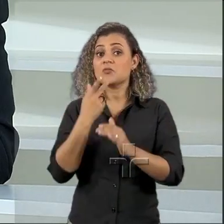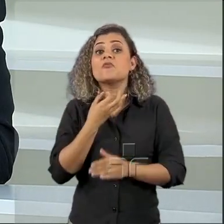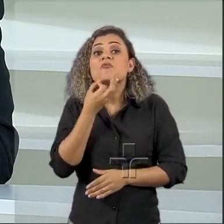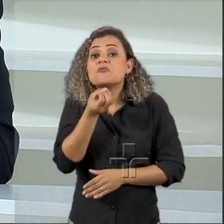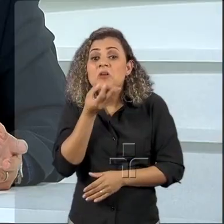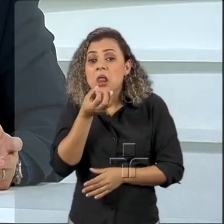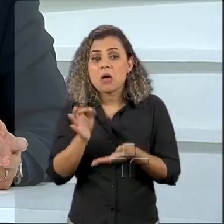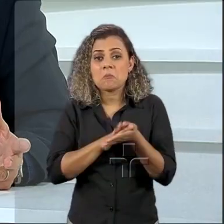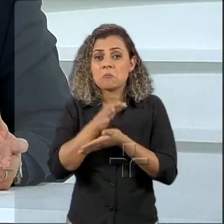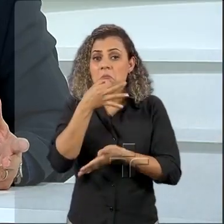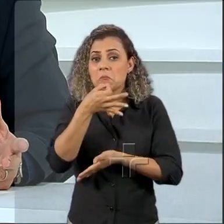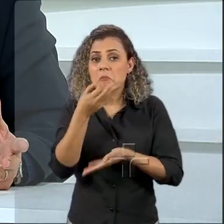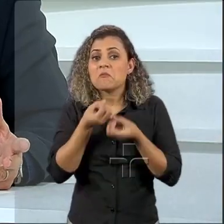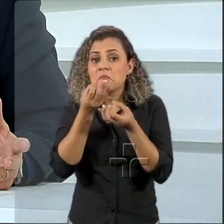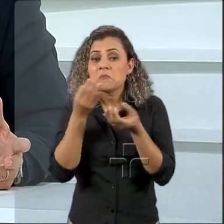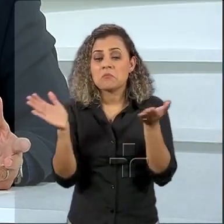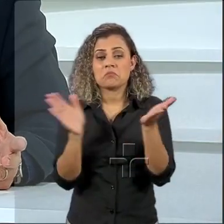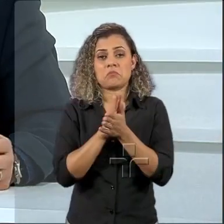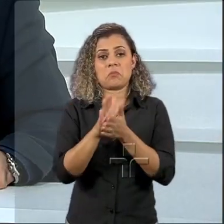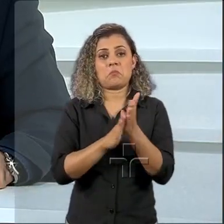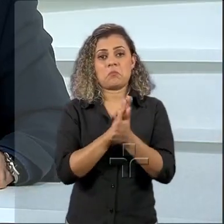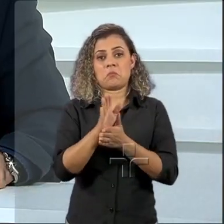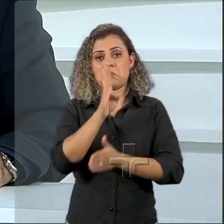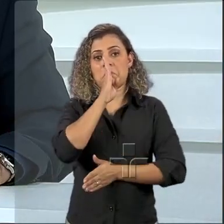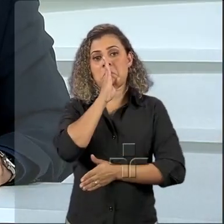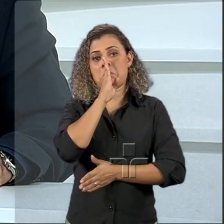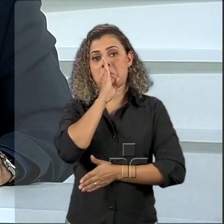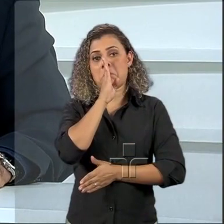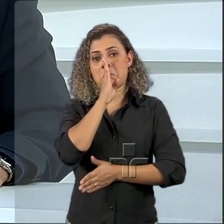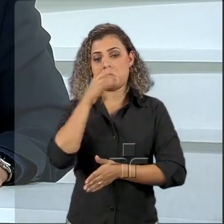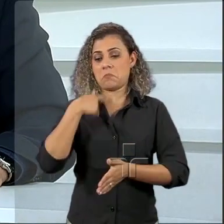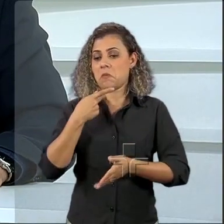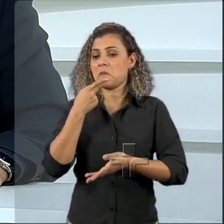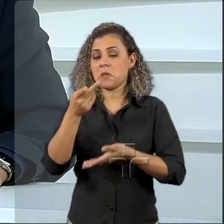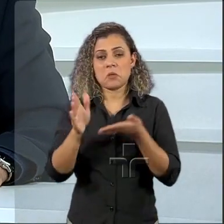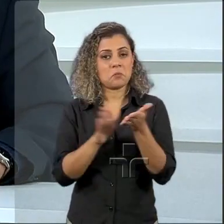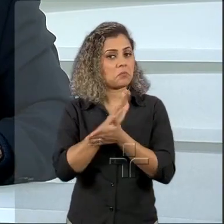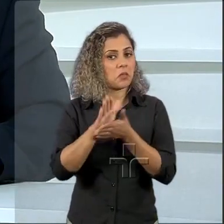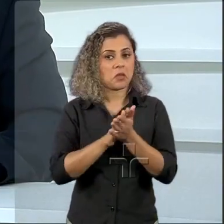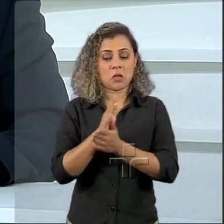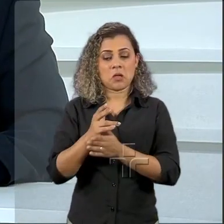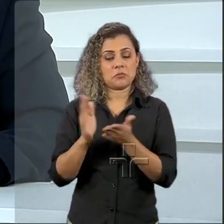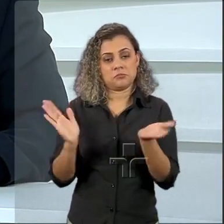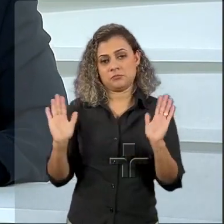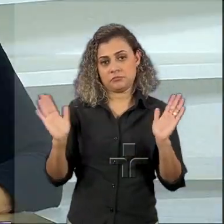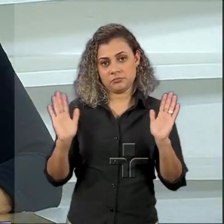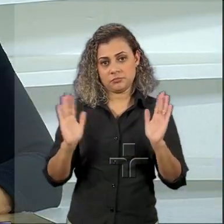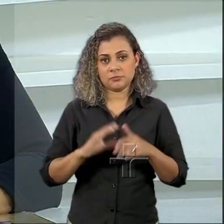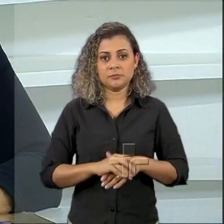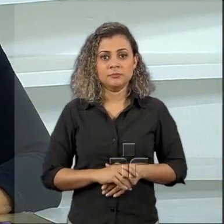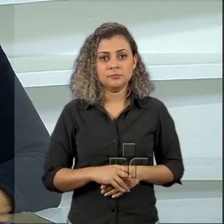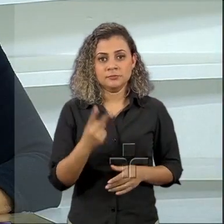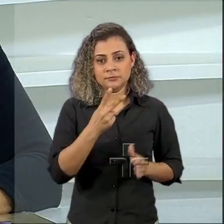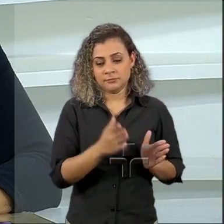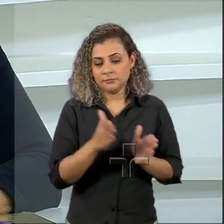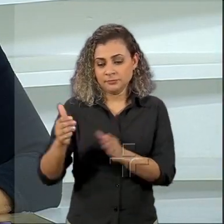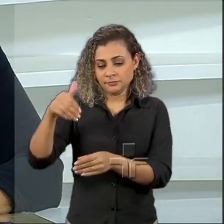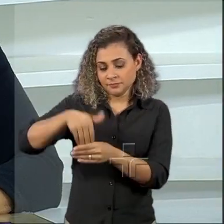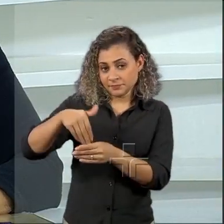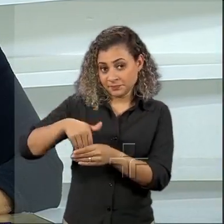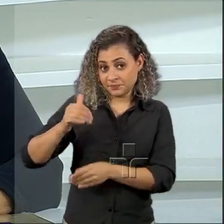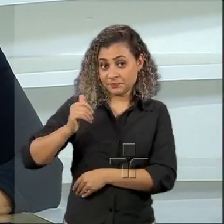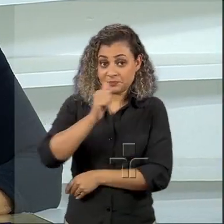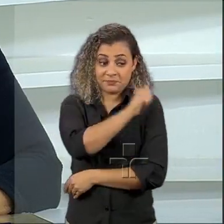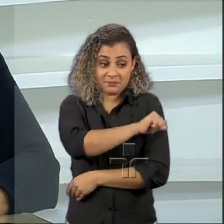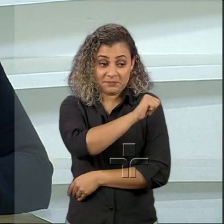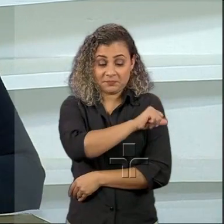Isso, nesse sentido, é até confortável para ele, né, a situação. Ele falou, vou preservar a relação. Eu acho o segundo turno do Rio talvez